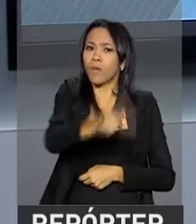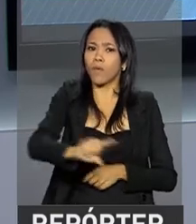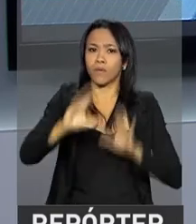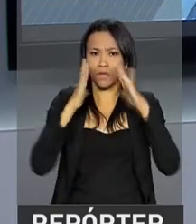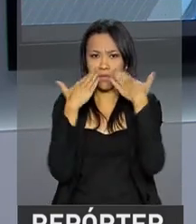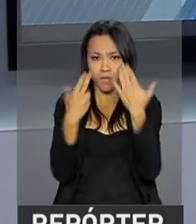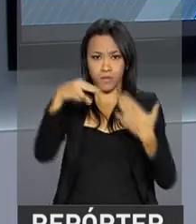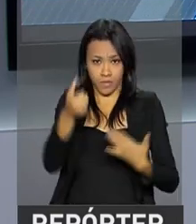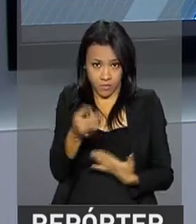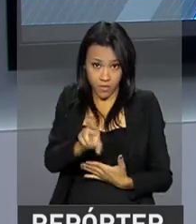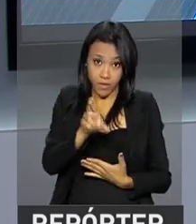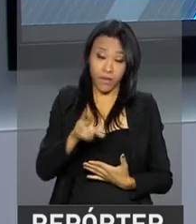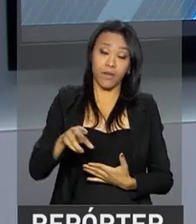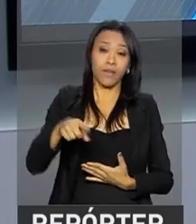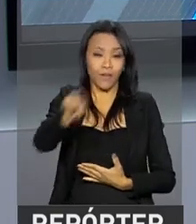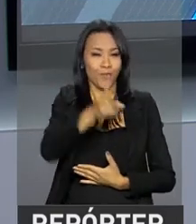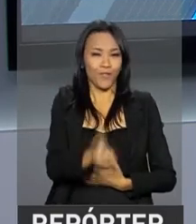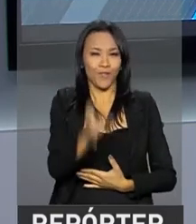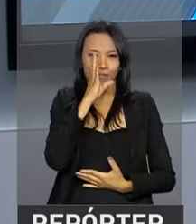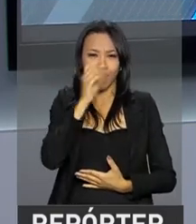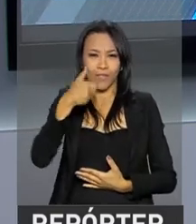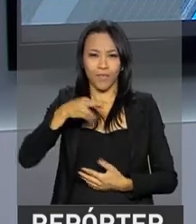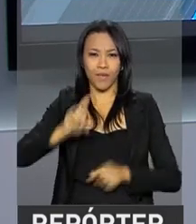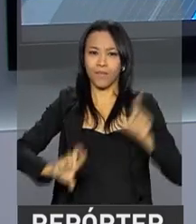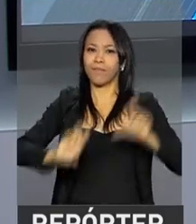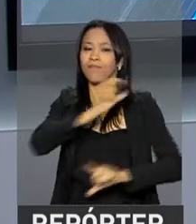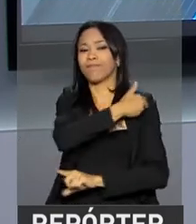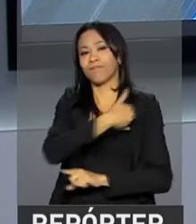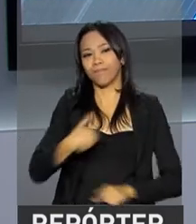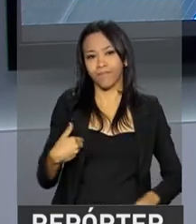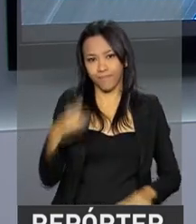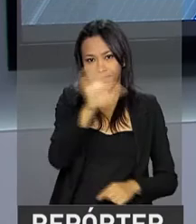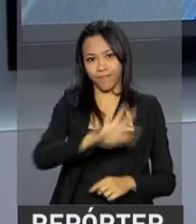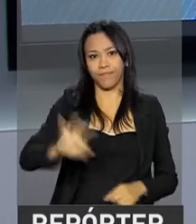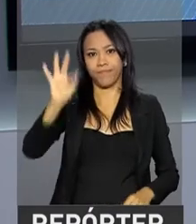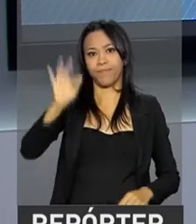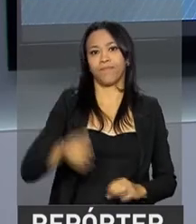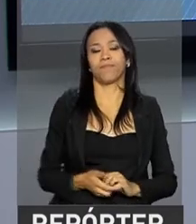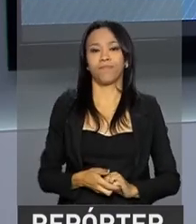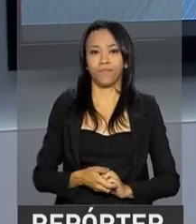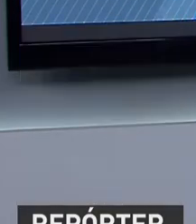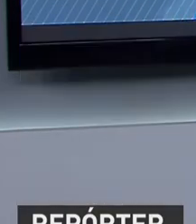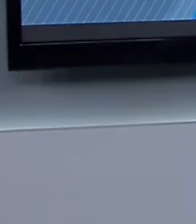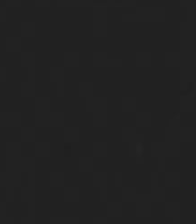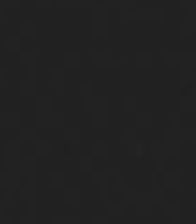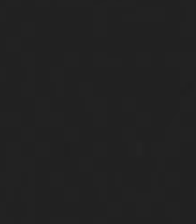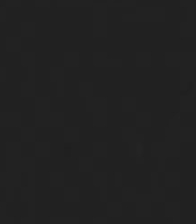do repórter nbr continue com a gente aqui na nbr a tv do governo federal